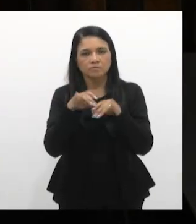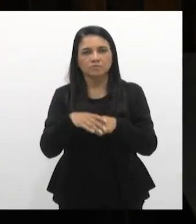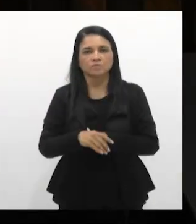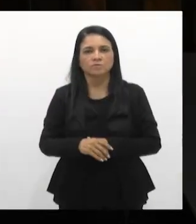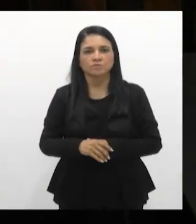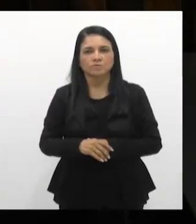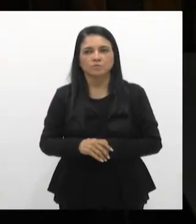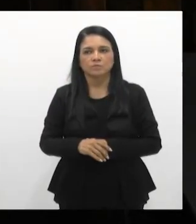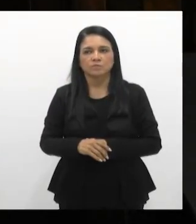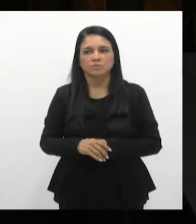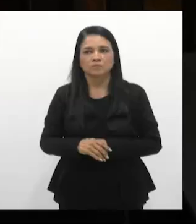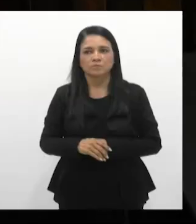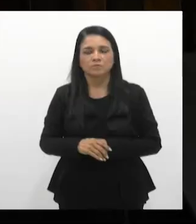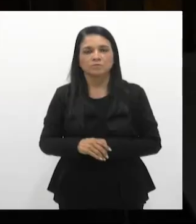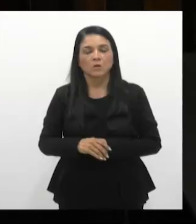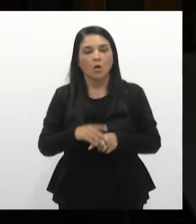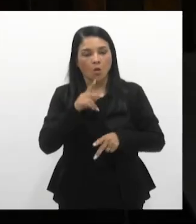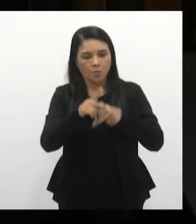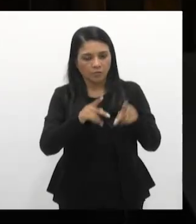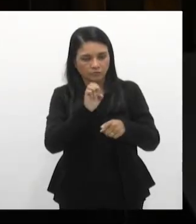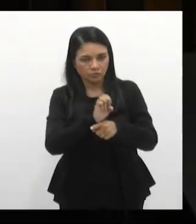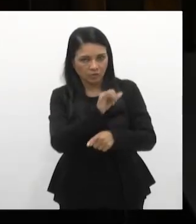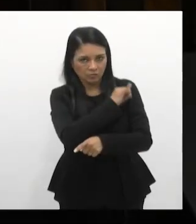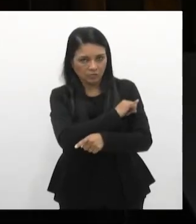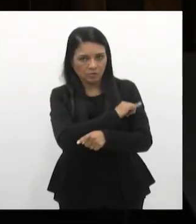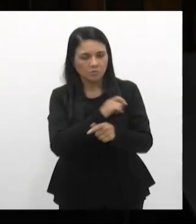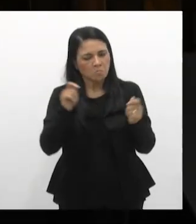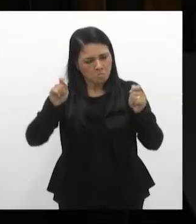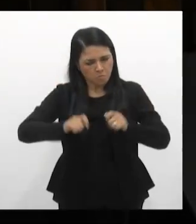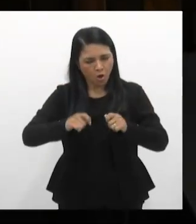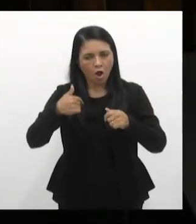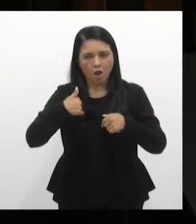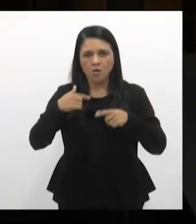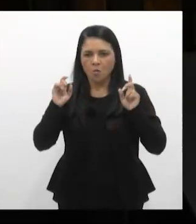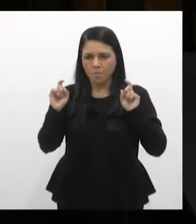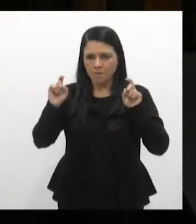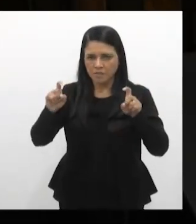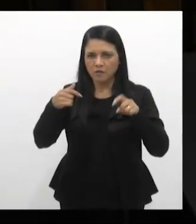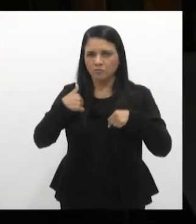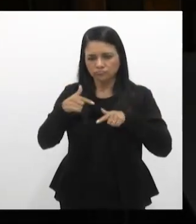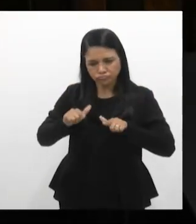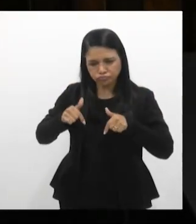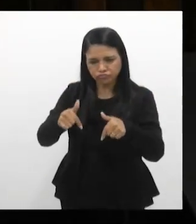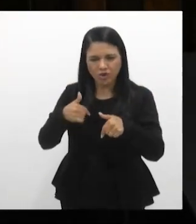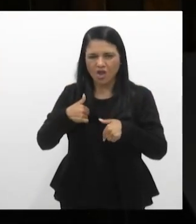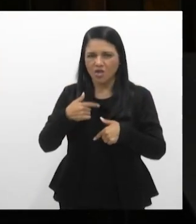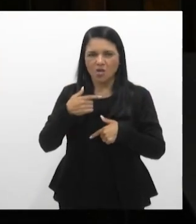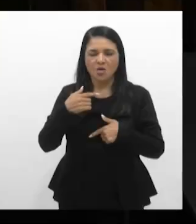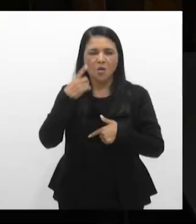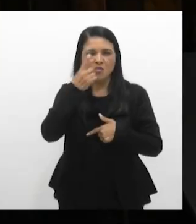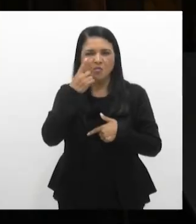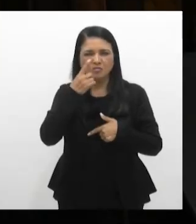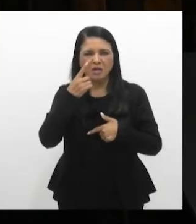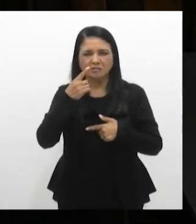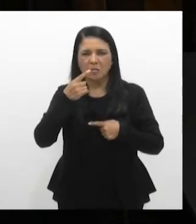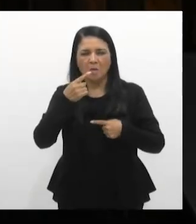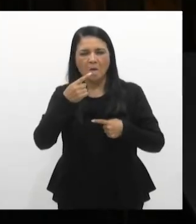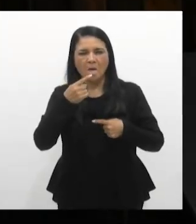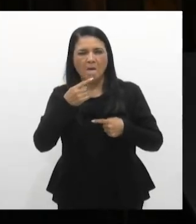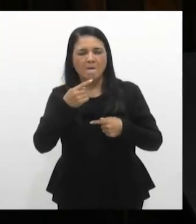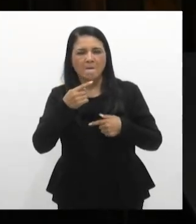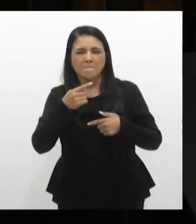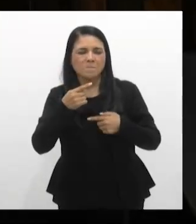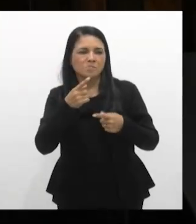ao povo desse estado do Rio de Janeiro que pode contar com o nosso mandato. Eu não sou um deputado aqui que fico criando muita polêmica dentro dessa